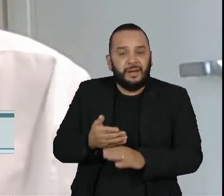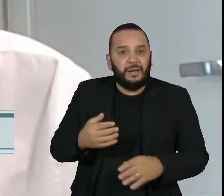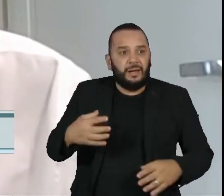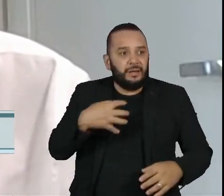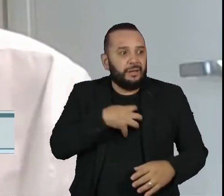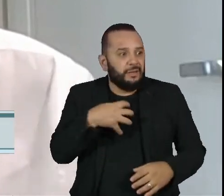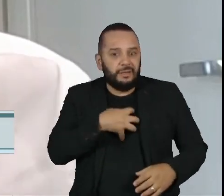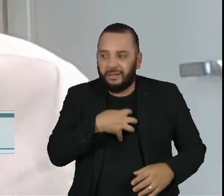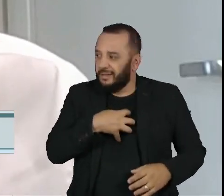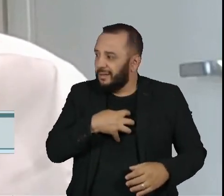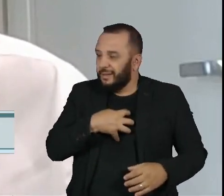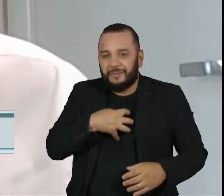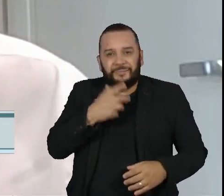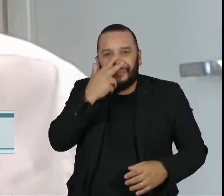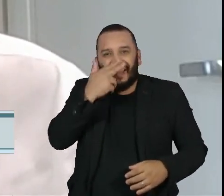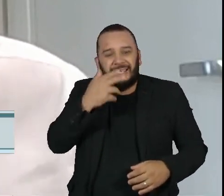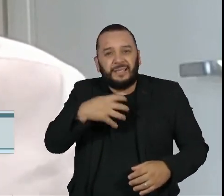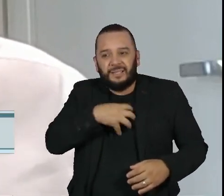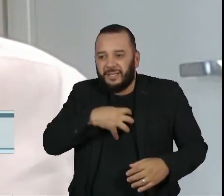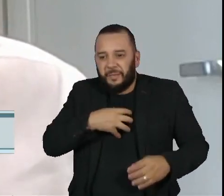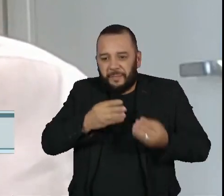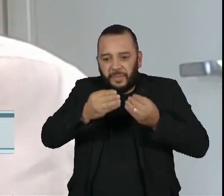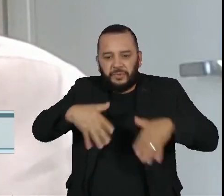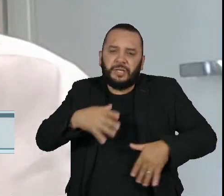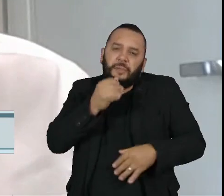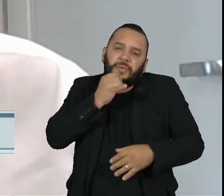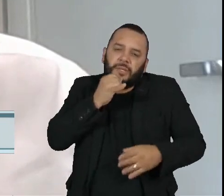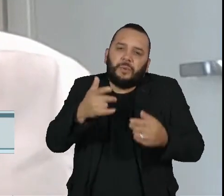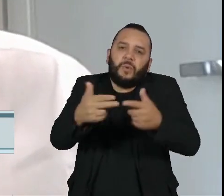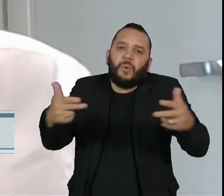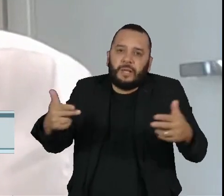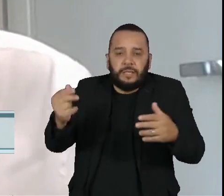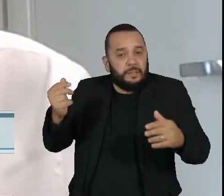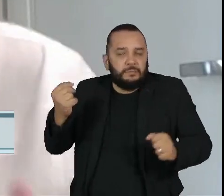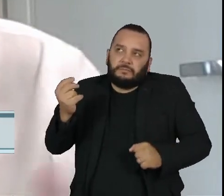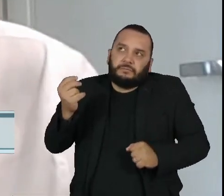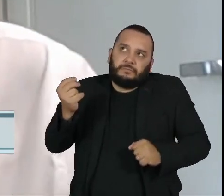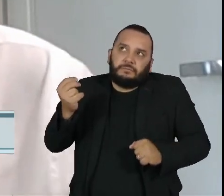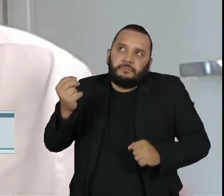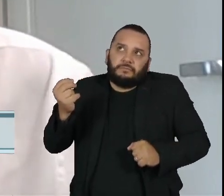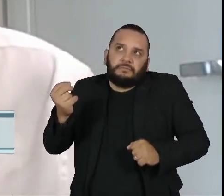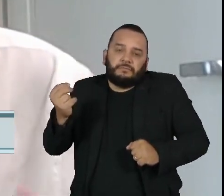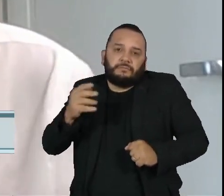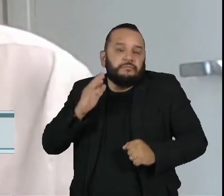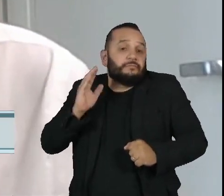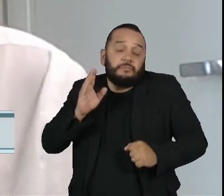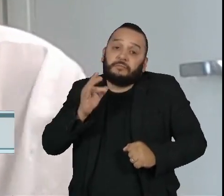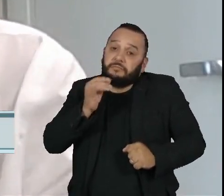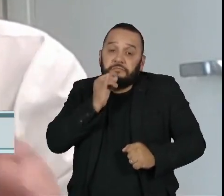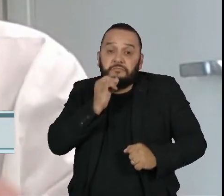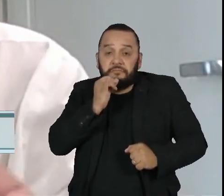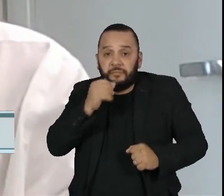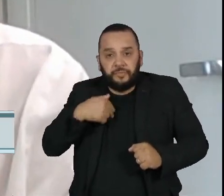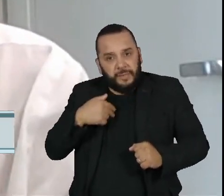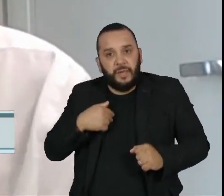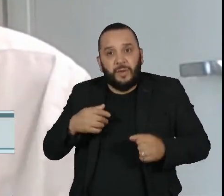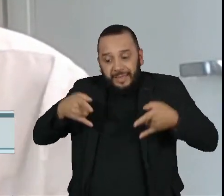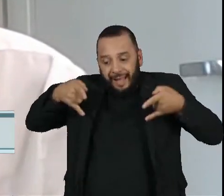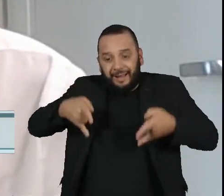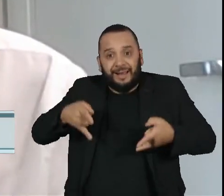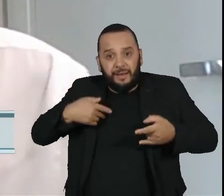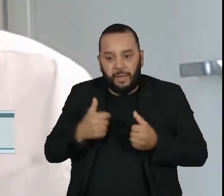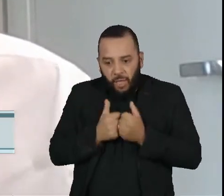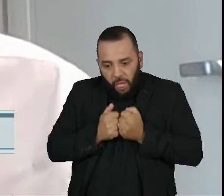certa autossabotagem nesses fatores comportamentais, como coisas que... hábitos e comportamentos que eu faço na cama, por exemplo, ficar no celular por